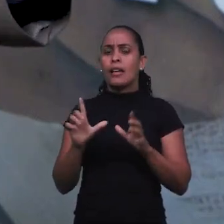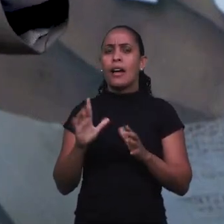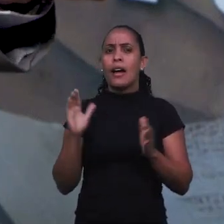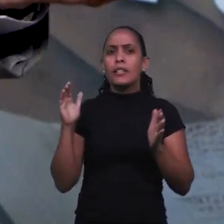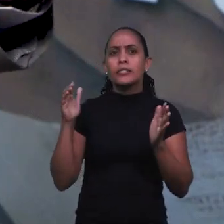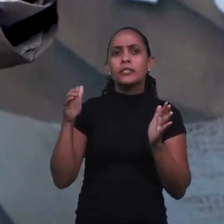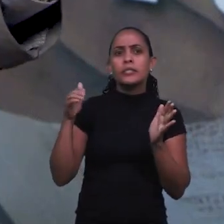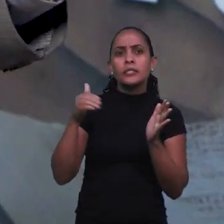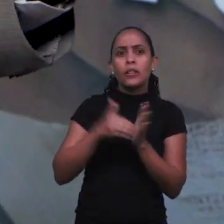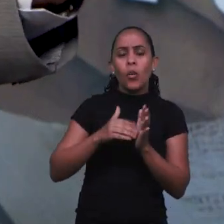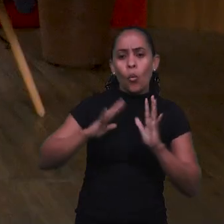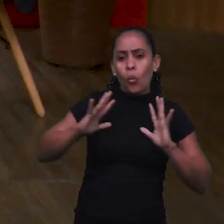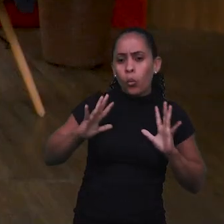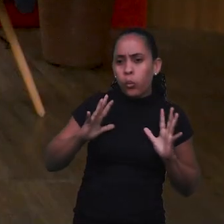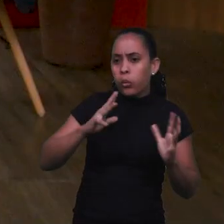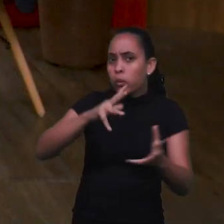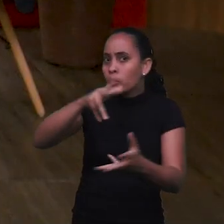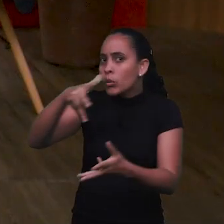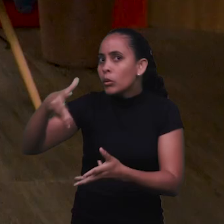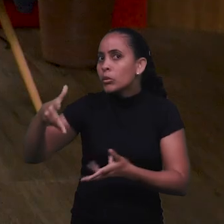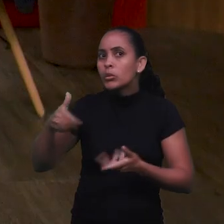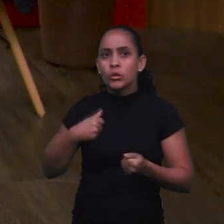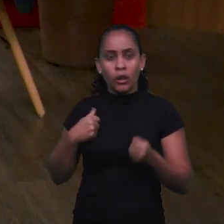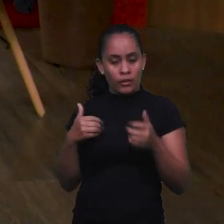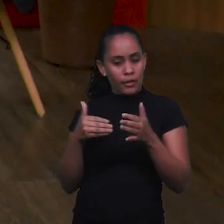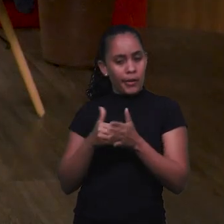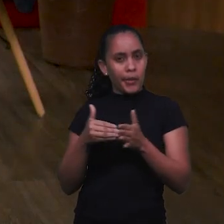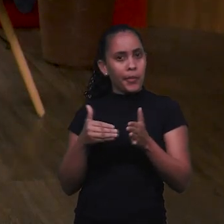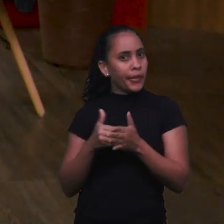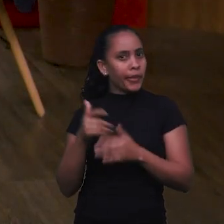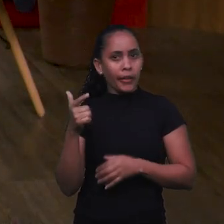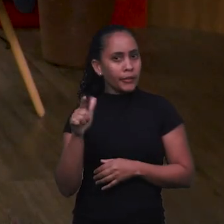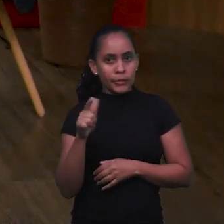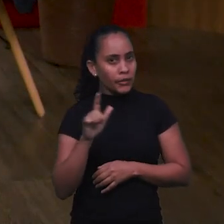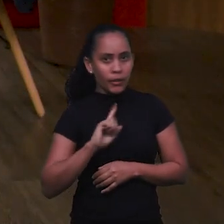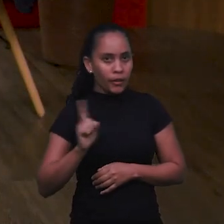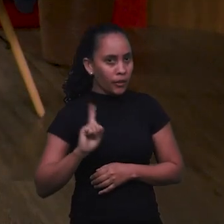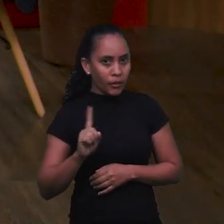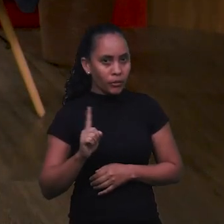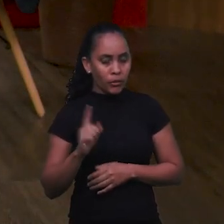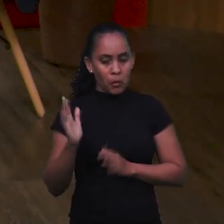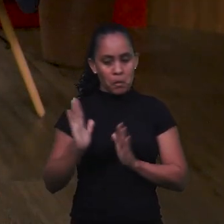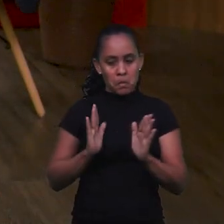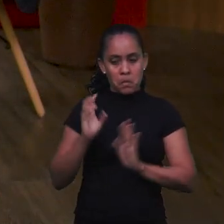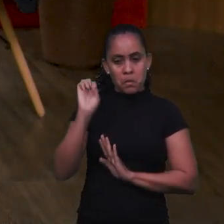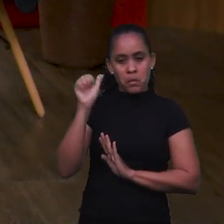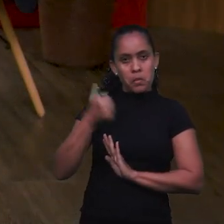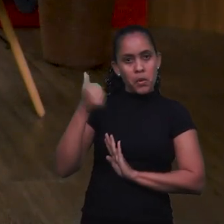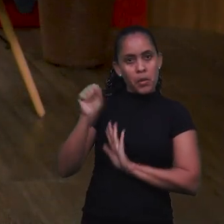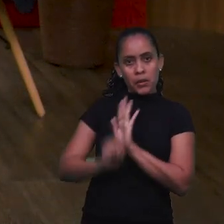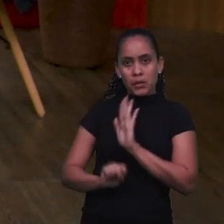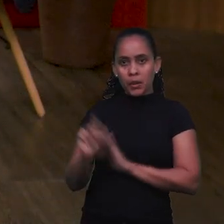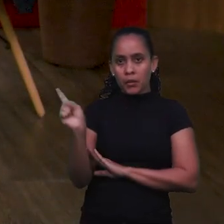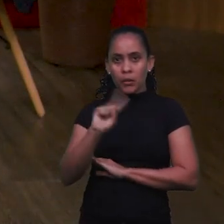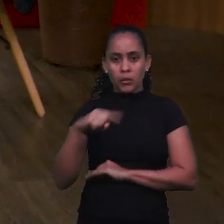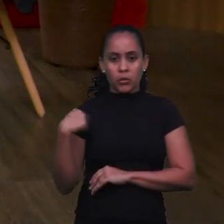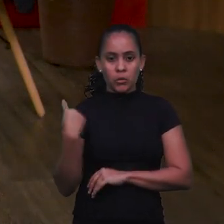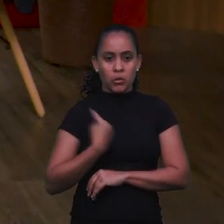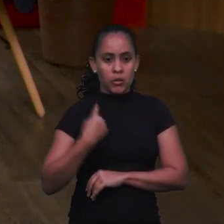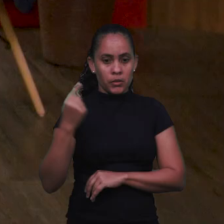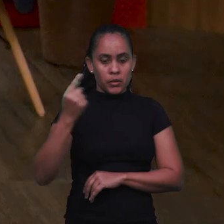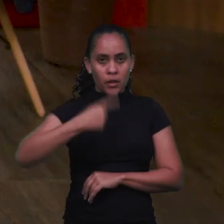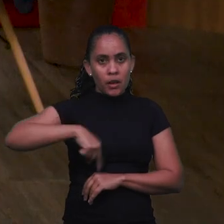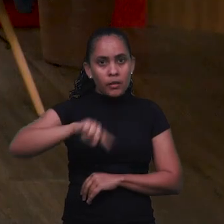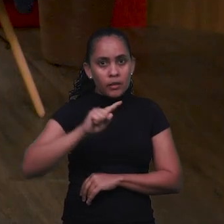da terra, isso não está limitado ao primeiro século. Nós aqui na América do